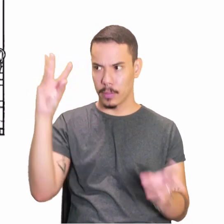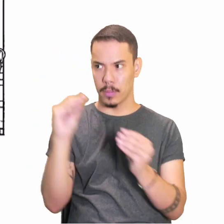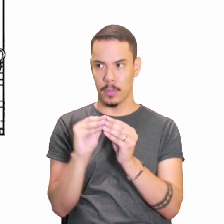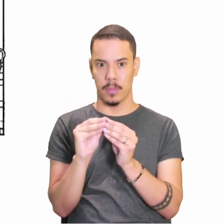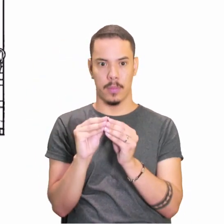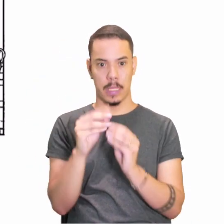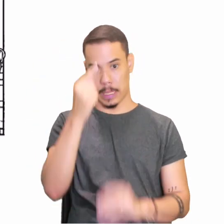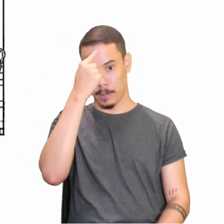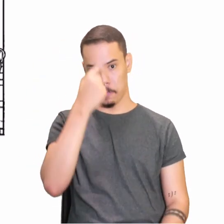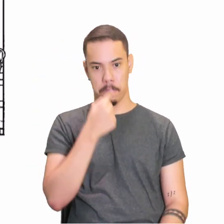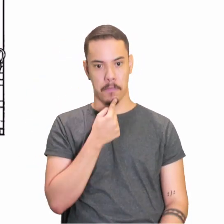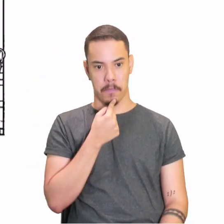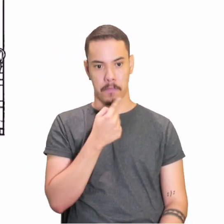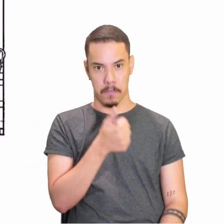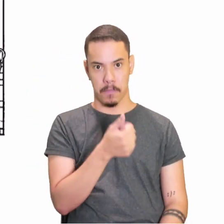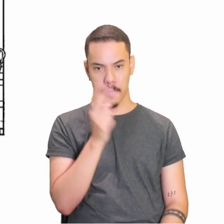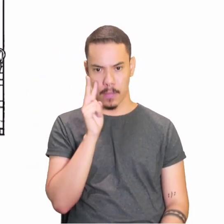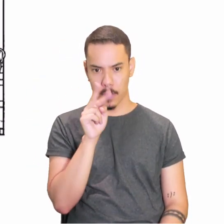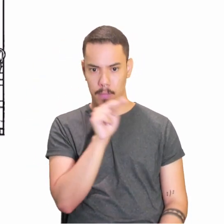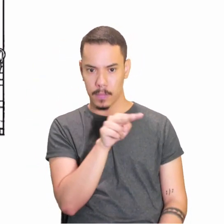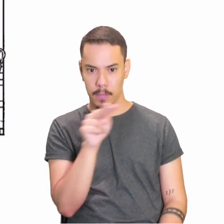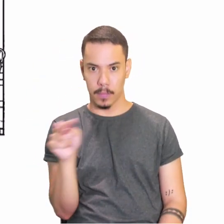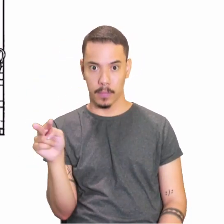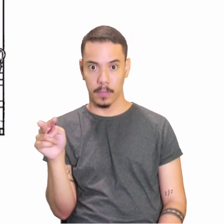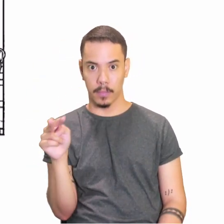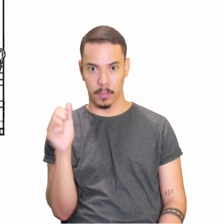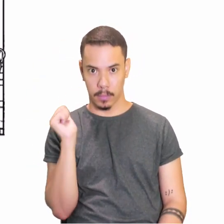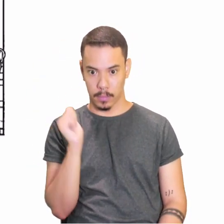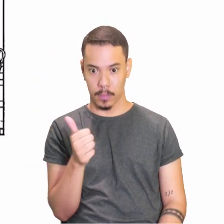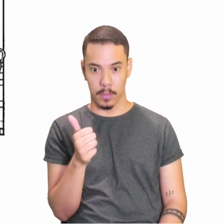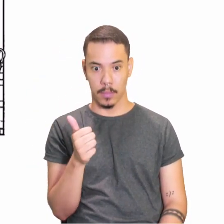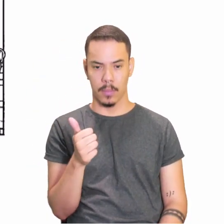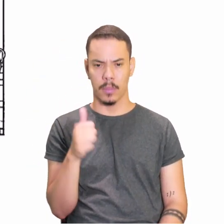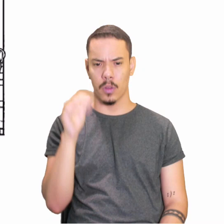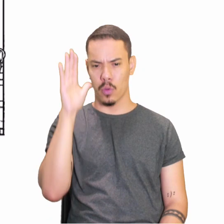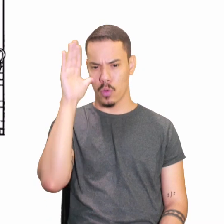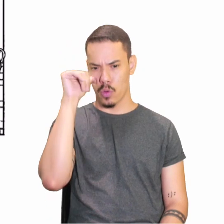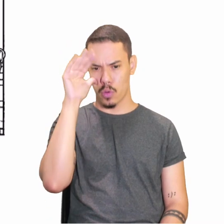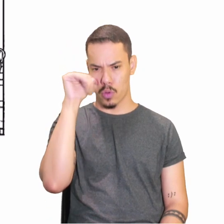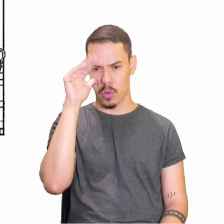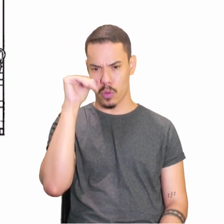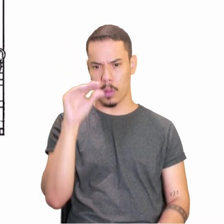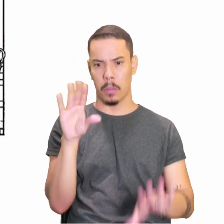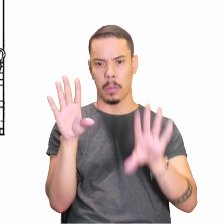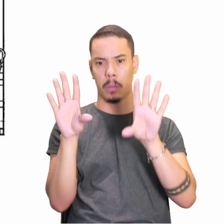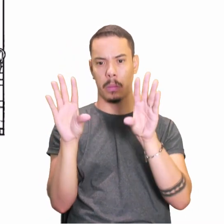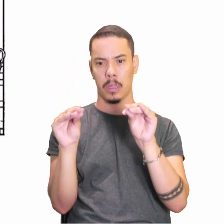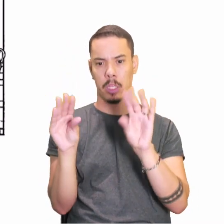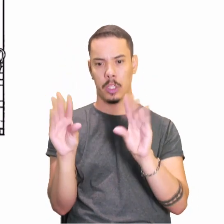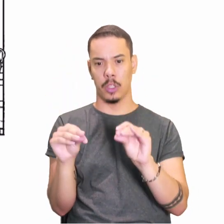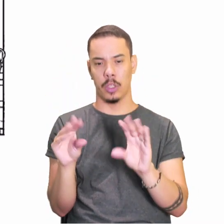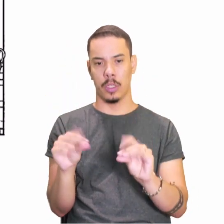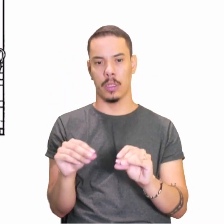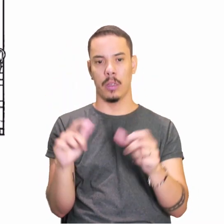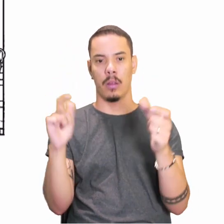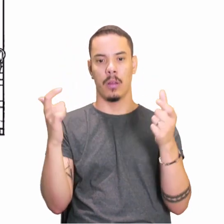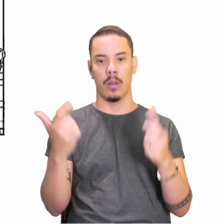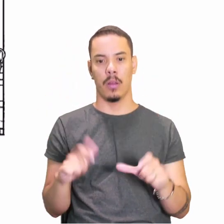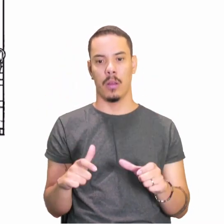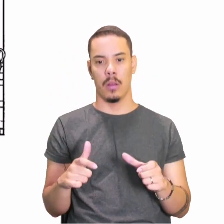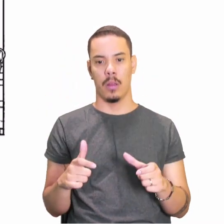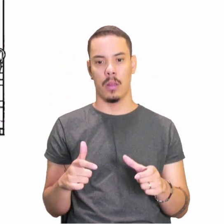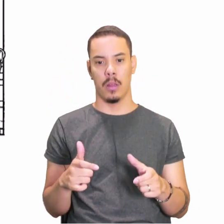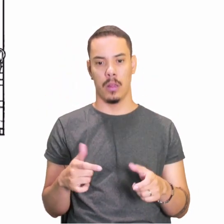da imagem. O que você vai acontecer? Que eles foram curiosos, foram mexer, o quê? Lá